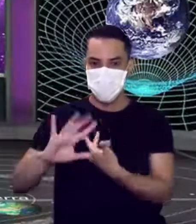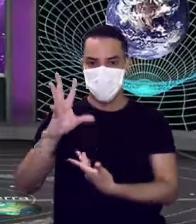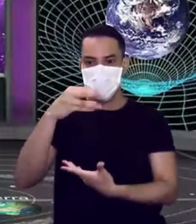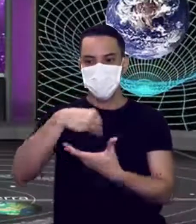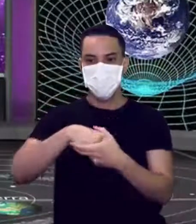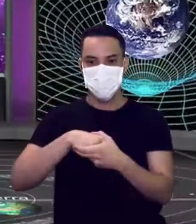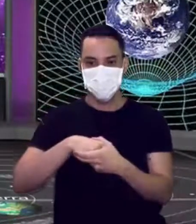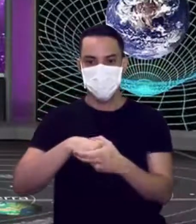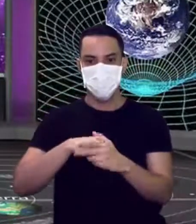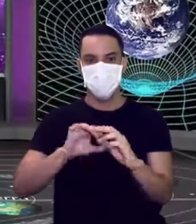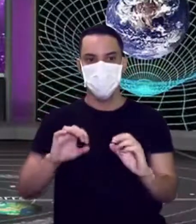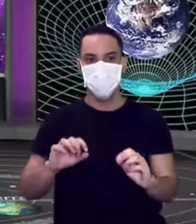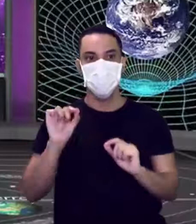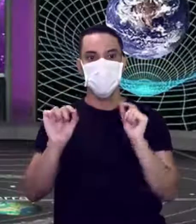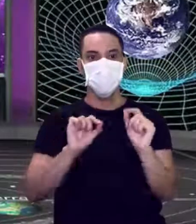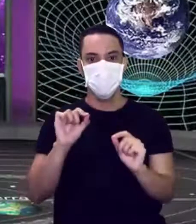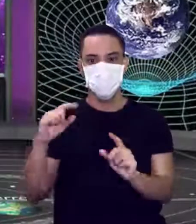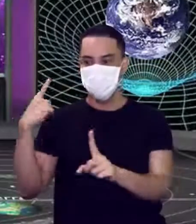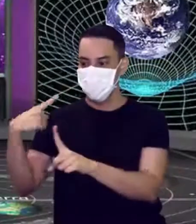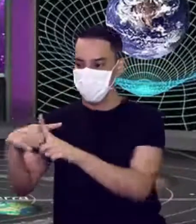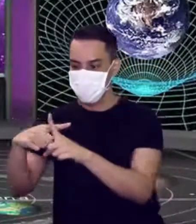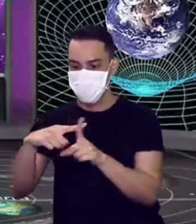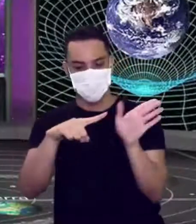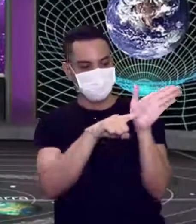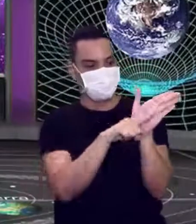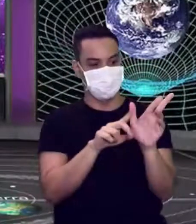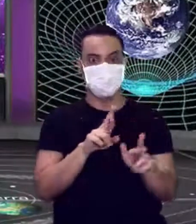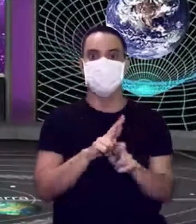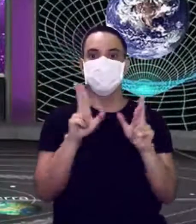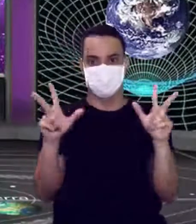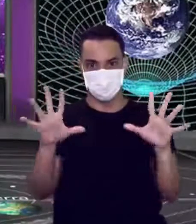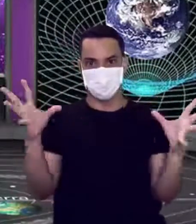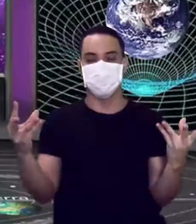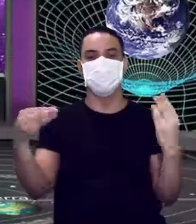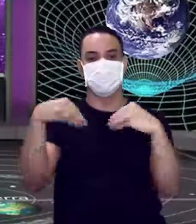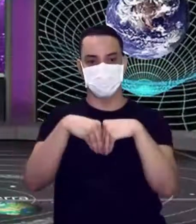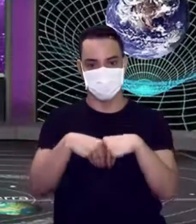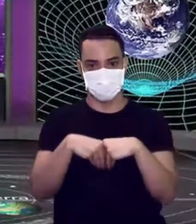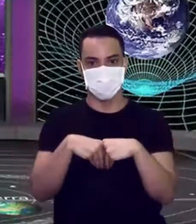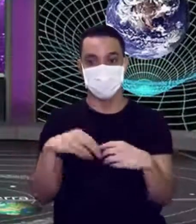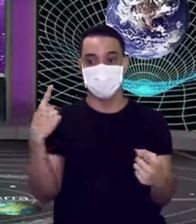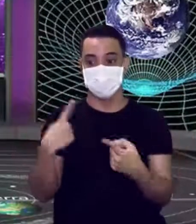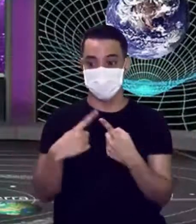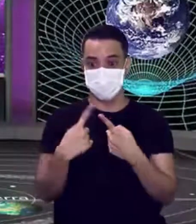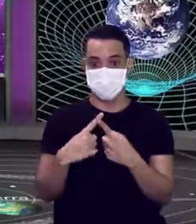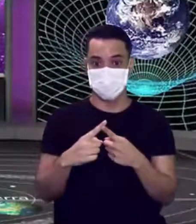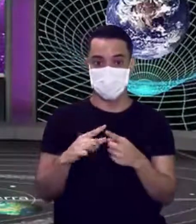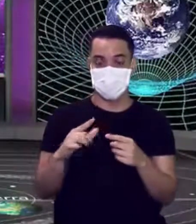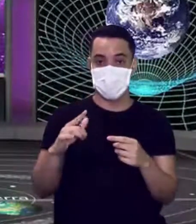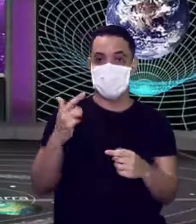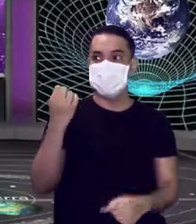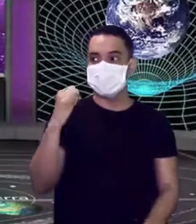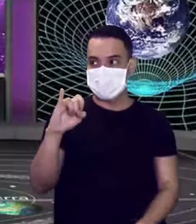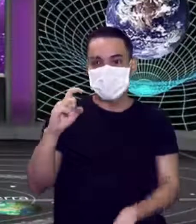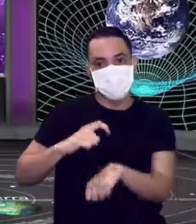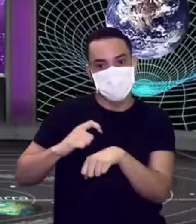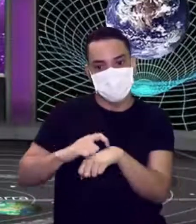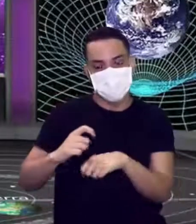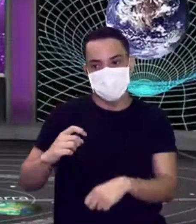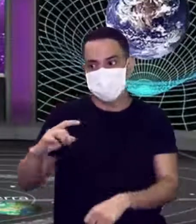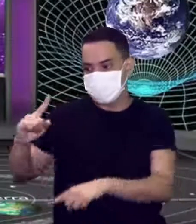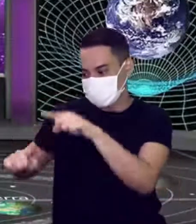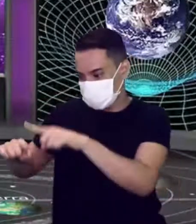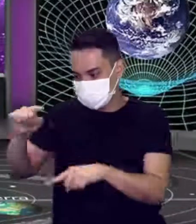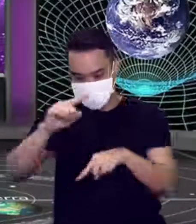de sinais diferentes, ok? A partir do momento que eu aproximar materiais que